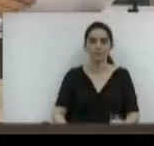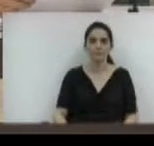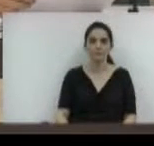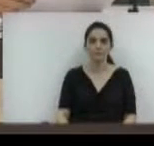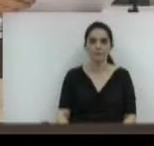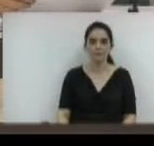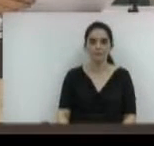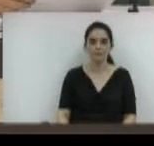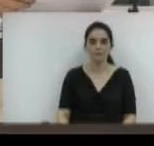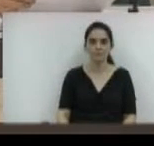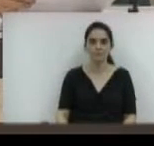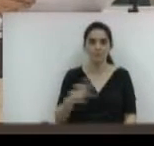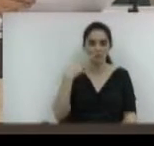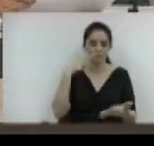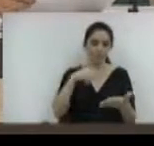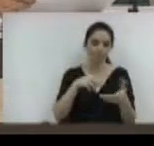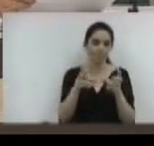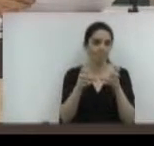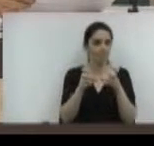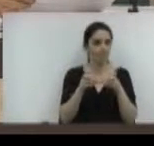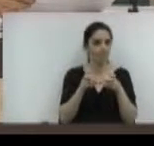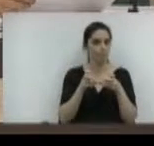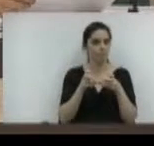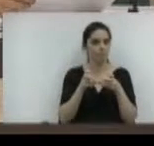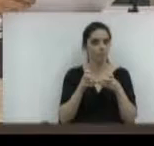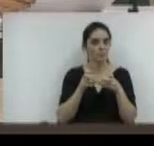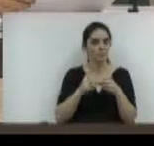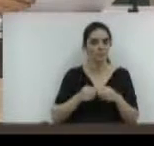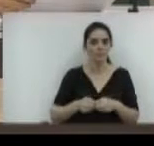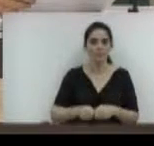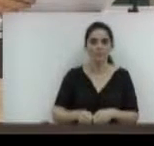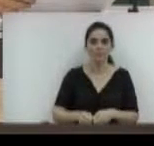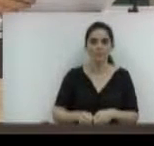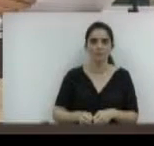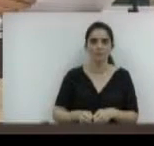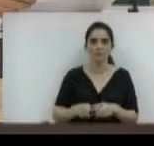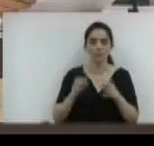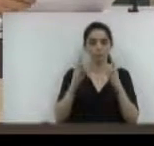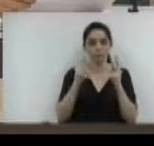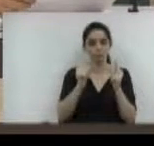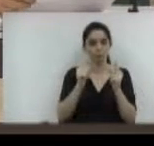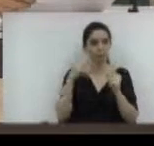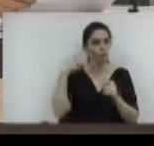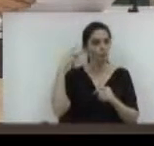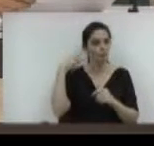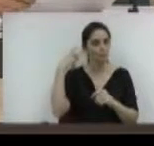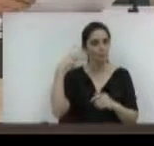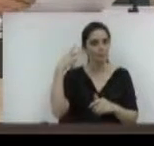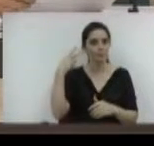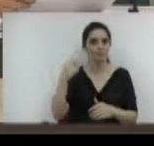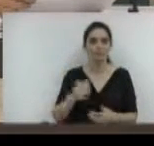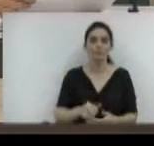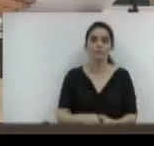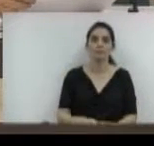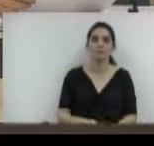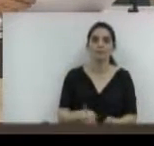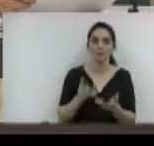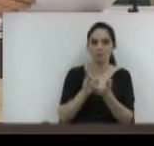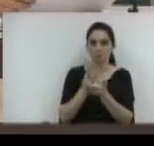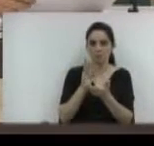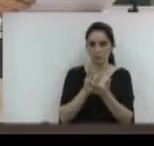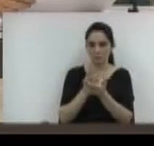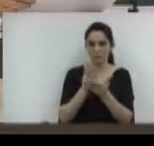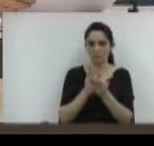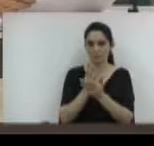senhor, vimos a ilustre presença de Vossa Excelência e dos dignos vereadores que compõem essa egrégia Casa de Leis,